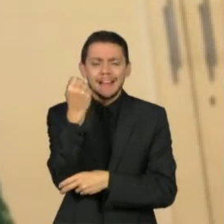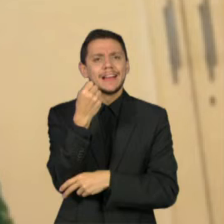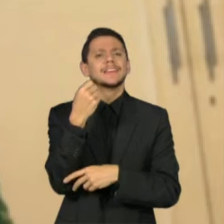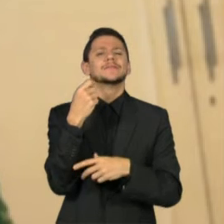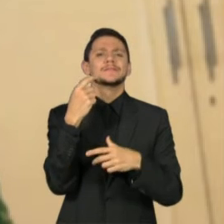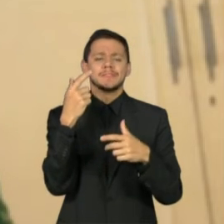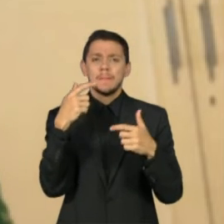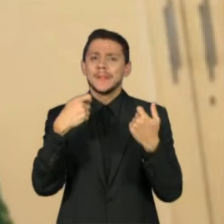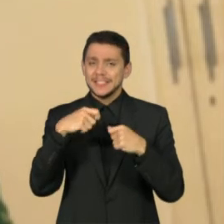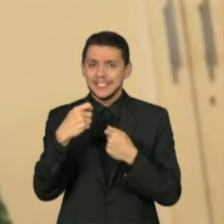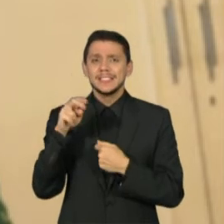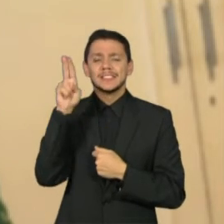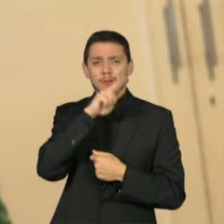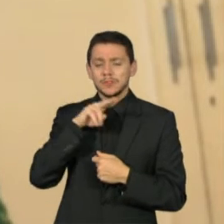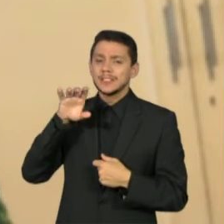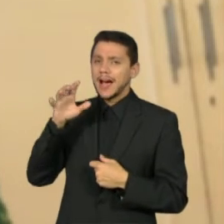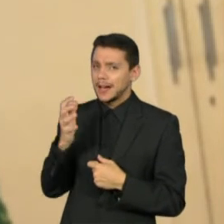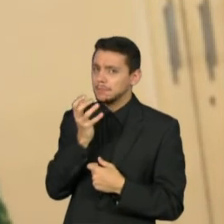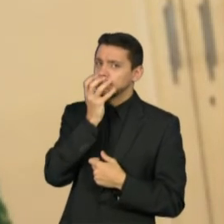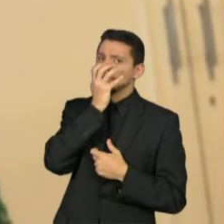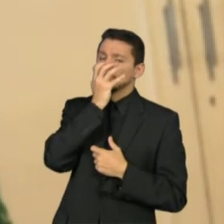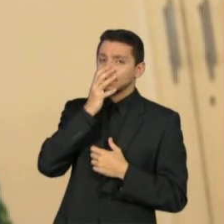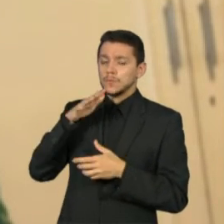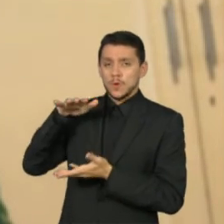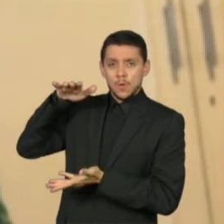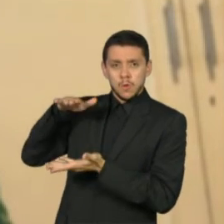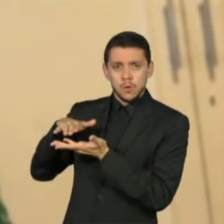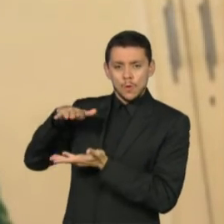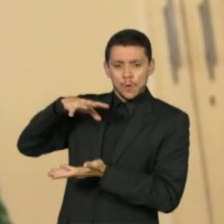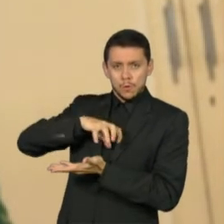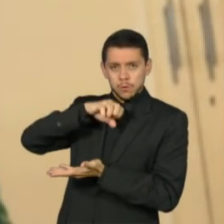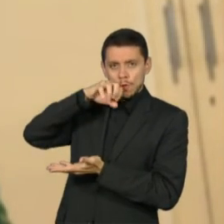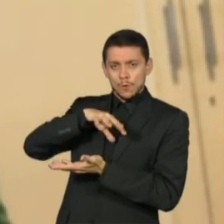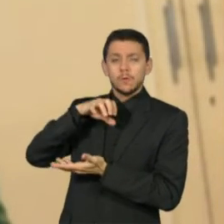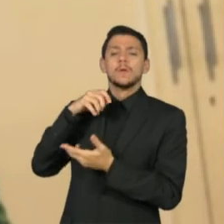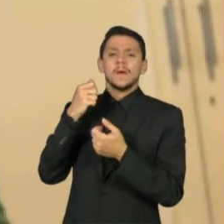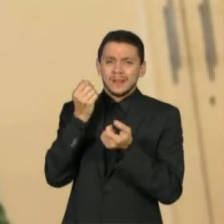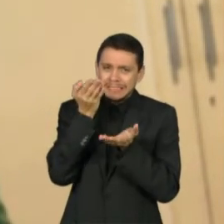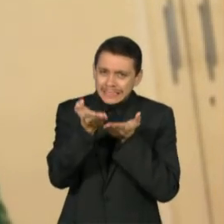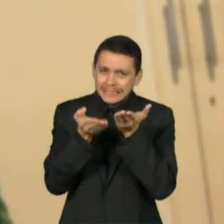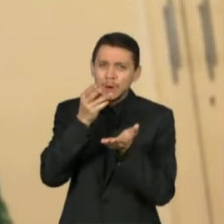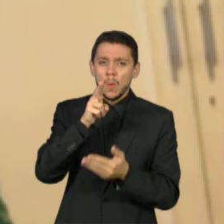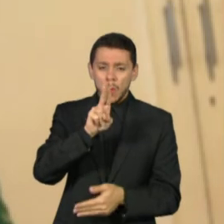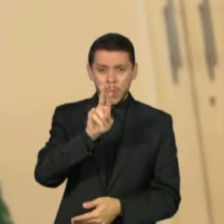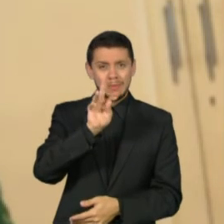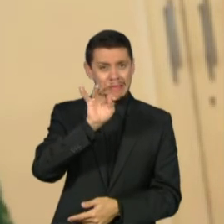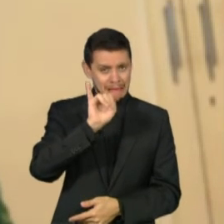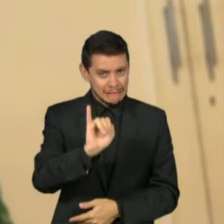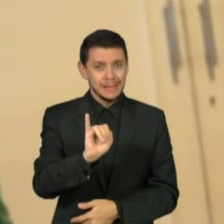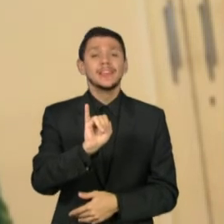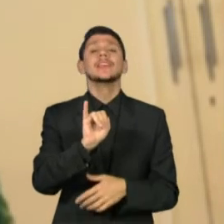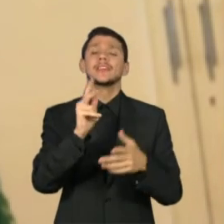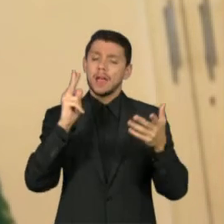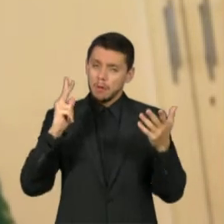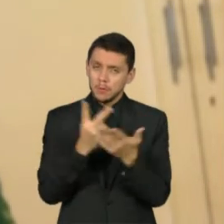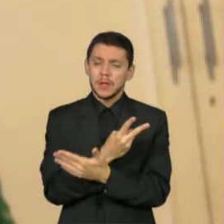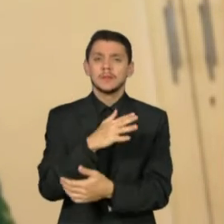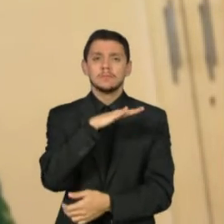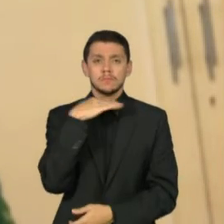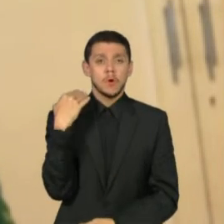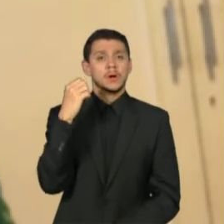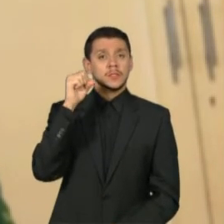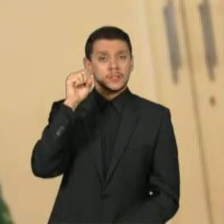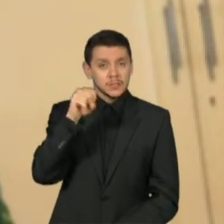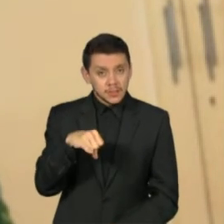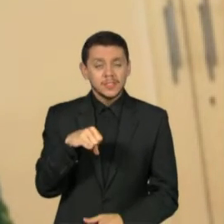necessitando de ventilação mecânica, fica internados em unidades de terapia intensiva e mesmo evoluem para o óbito, são aqueles